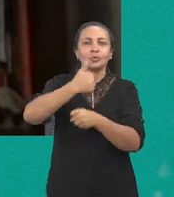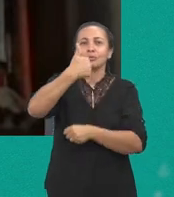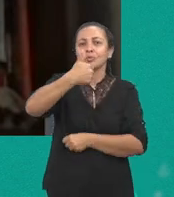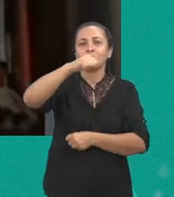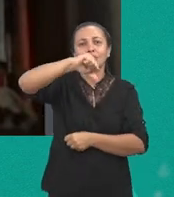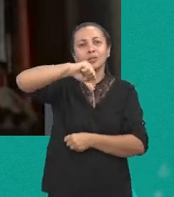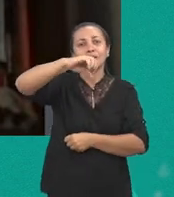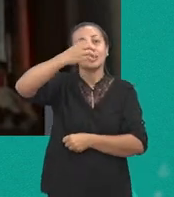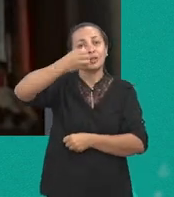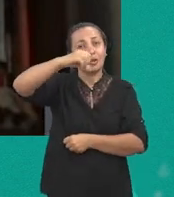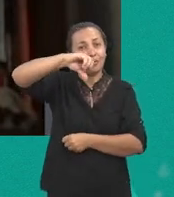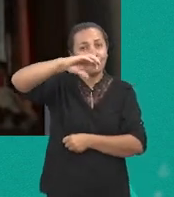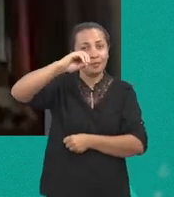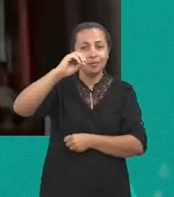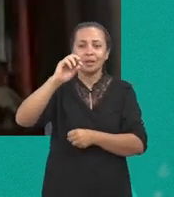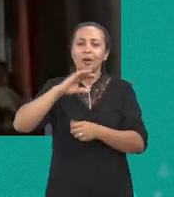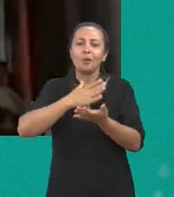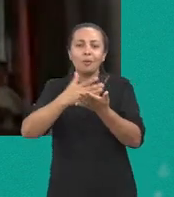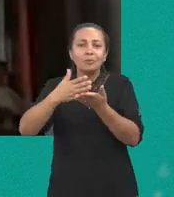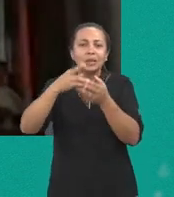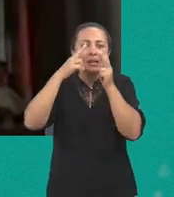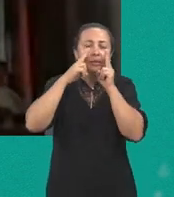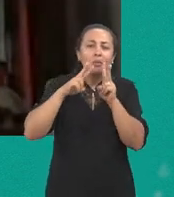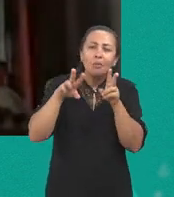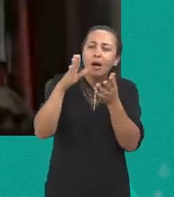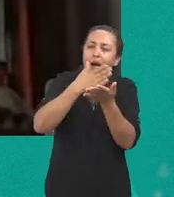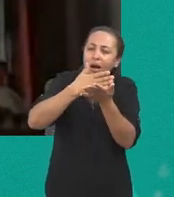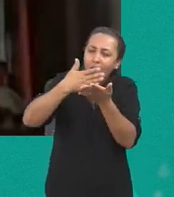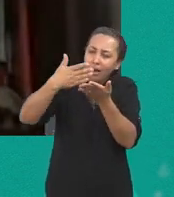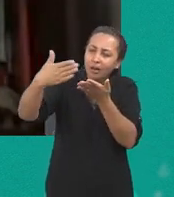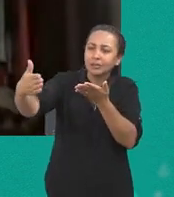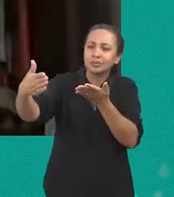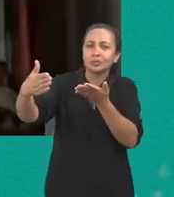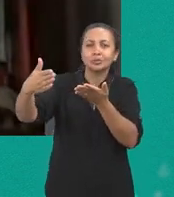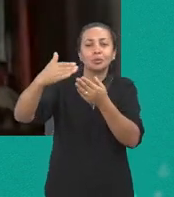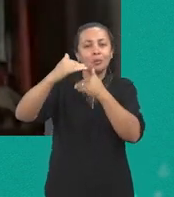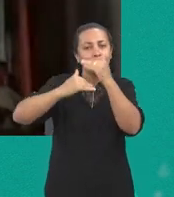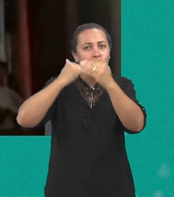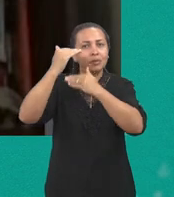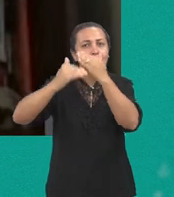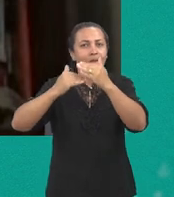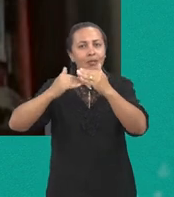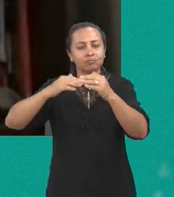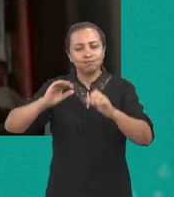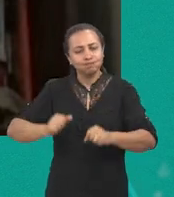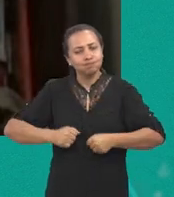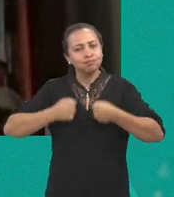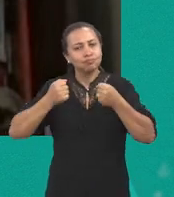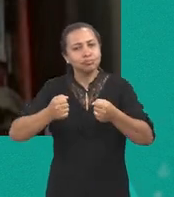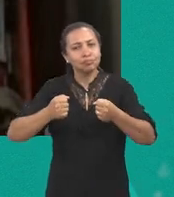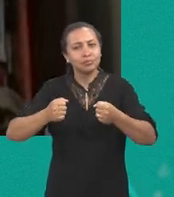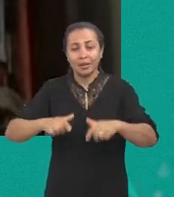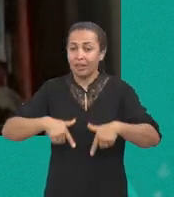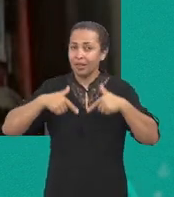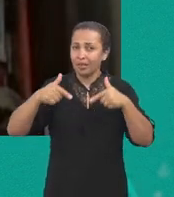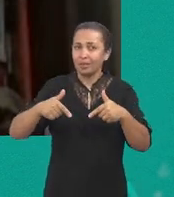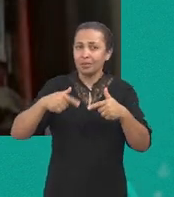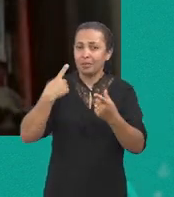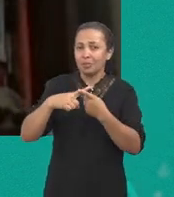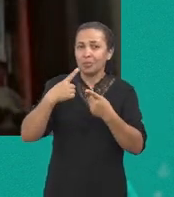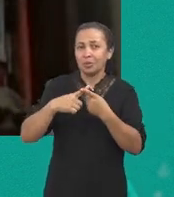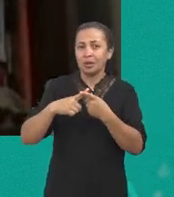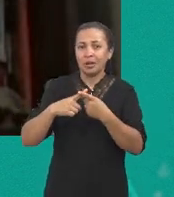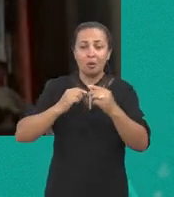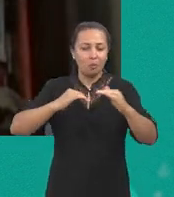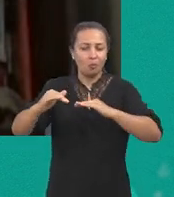90 que a gente começa a observar um tensionamento desse processo Porque os movimentos sociais do campo eles